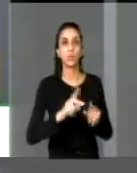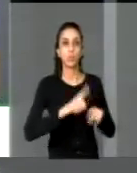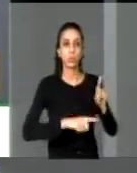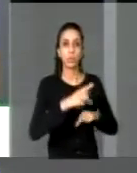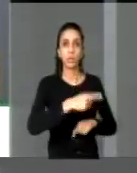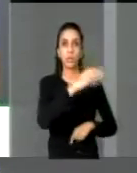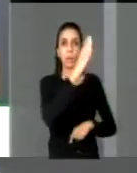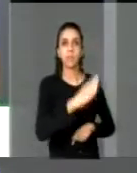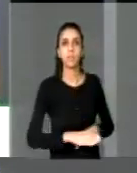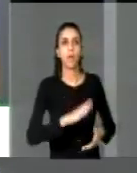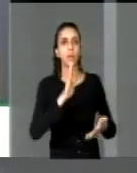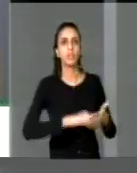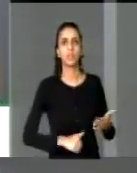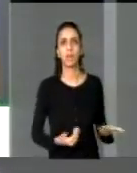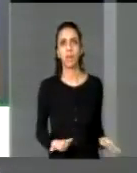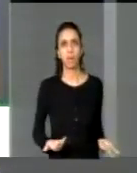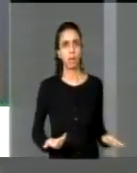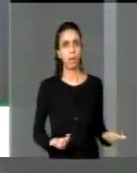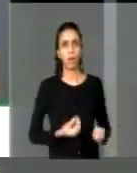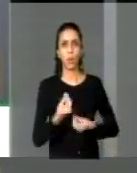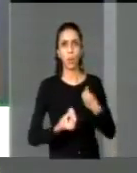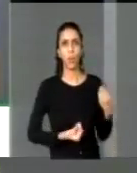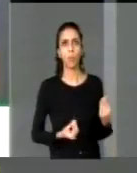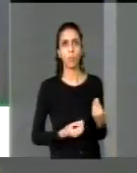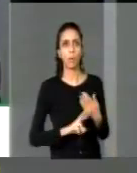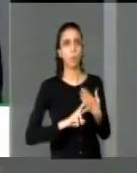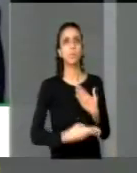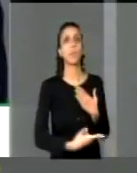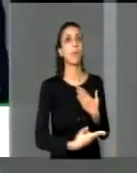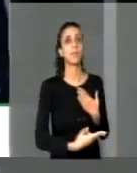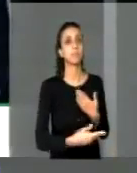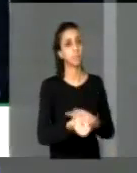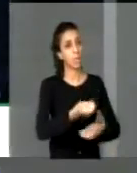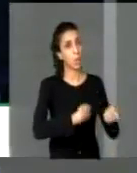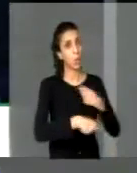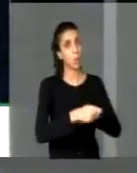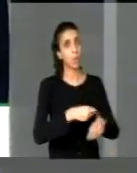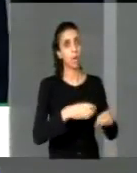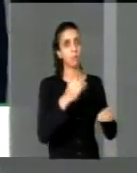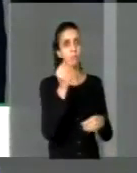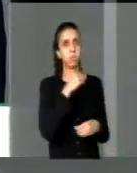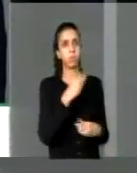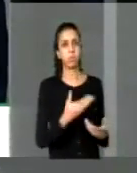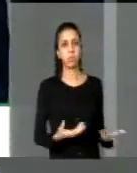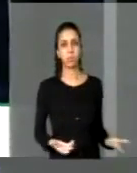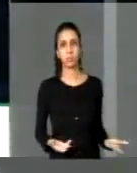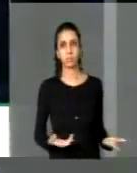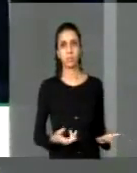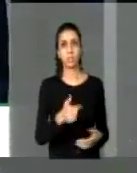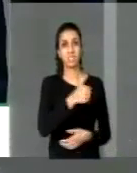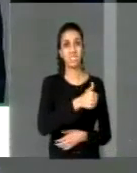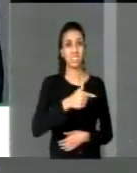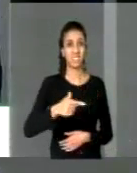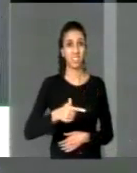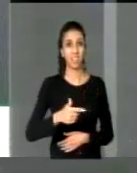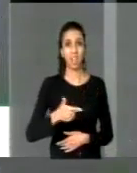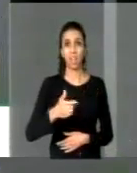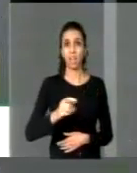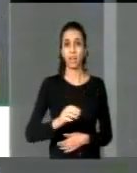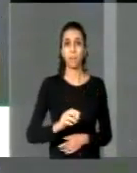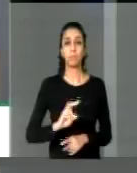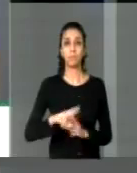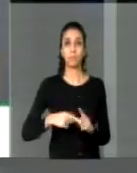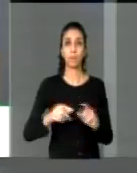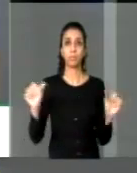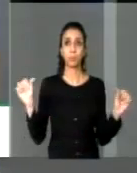produz violentos impactos na economia. Queda de 17 vezes na produção de bens e serviços,